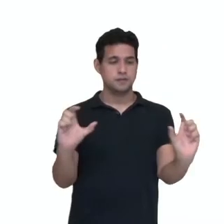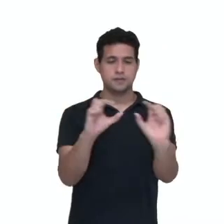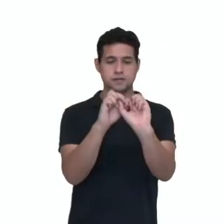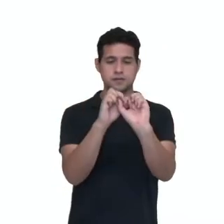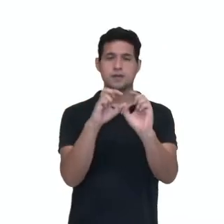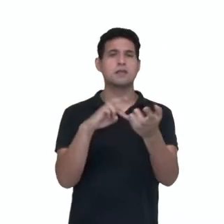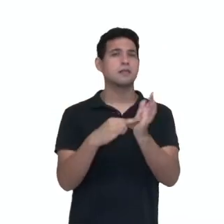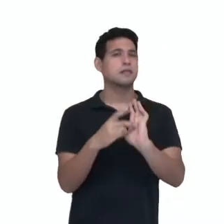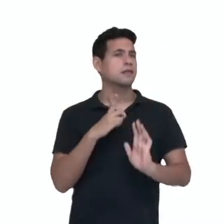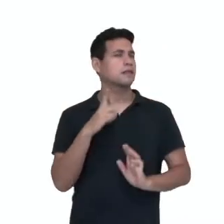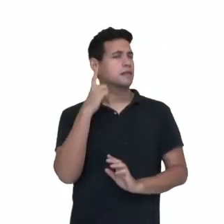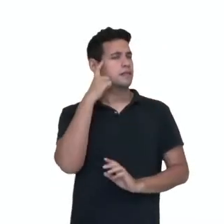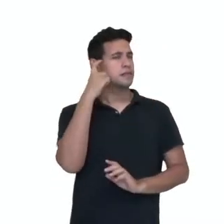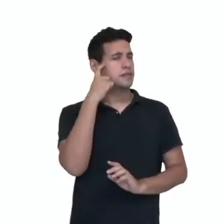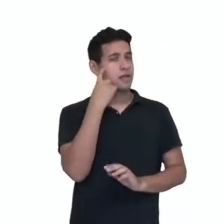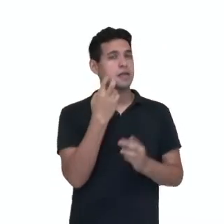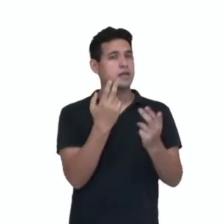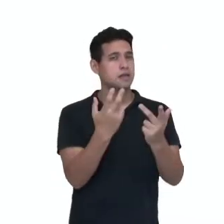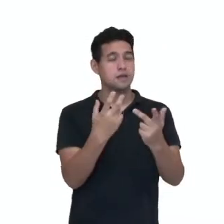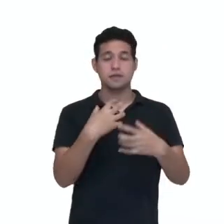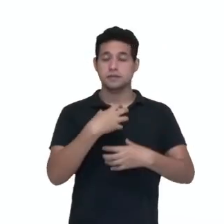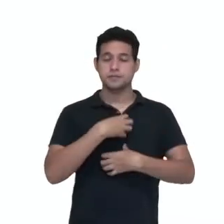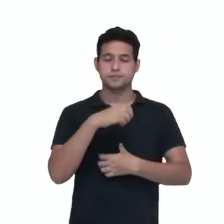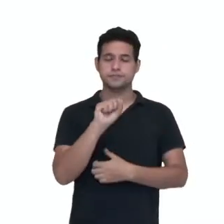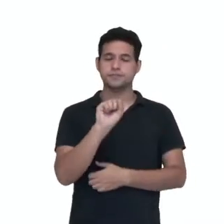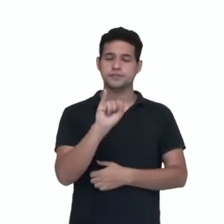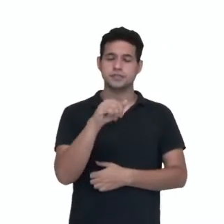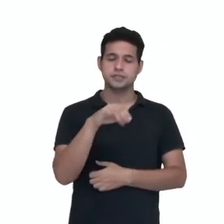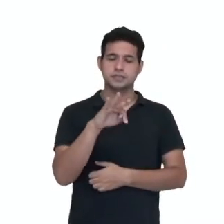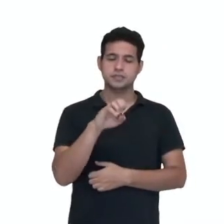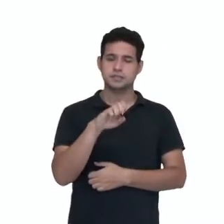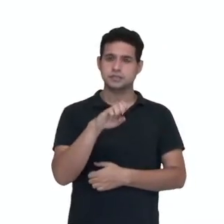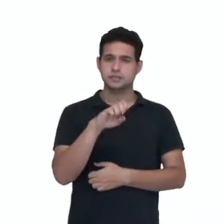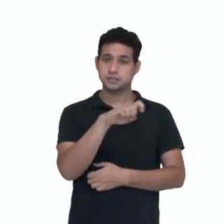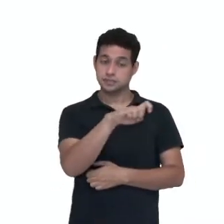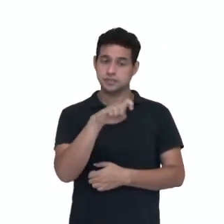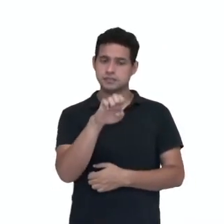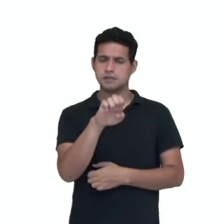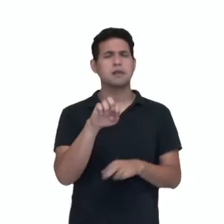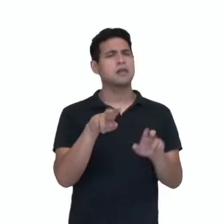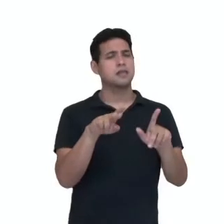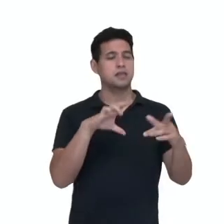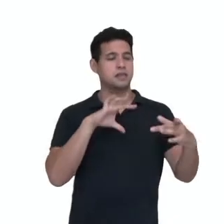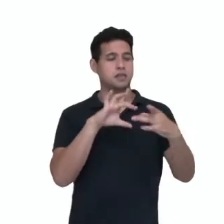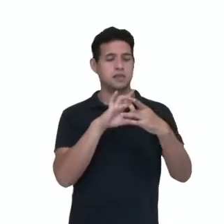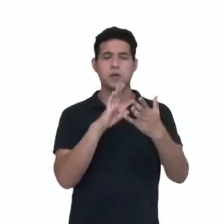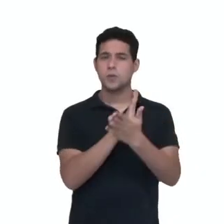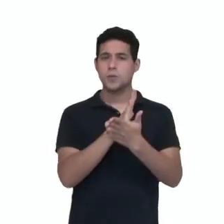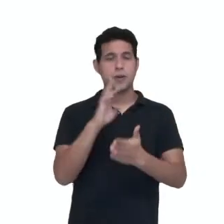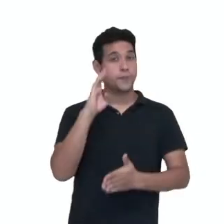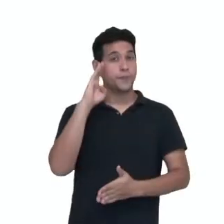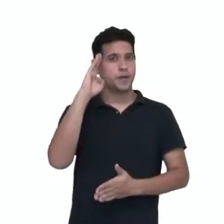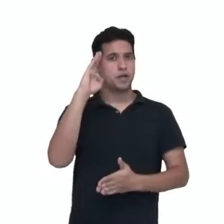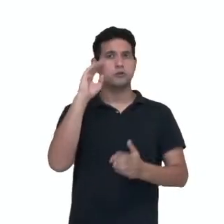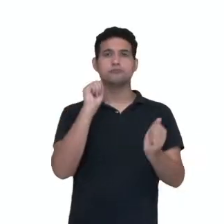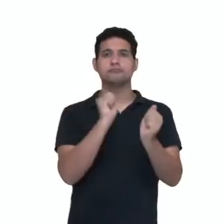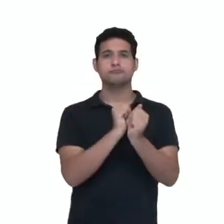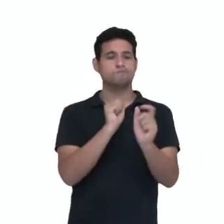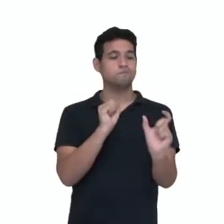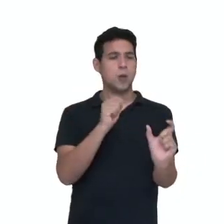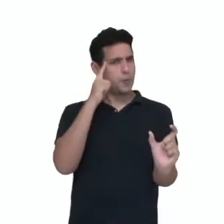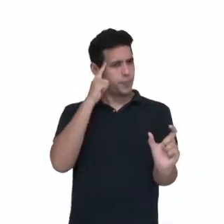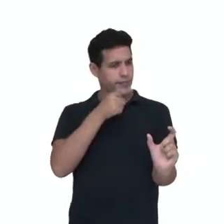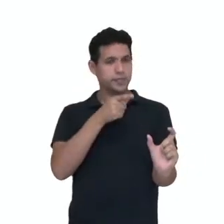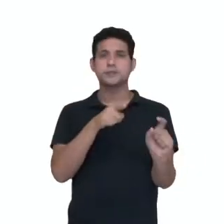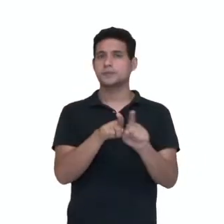mesmo rango sintáctico. Ou subordinantes quando unem uma oração principal com uma